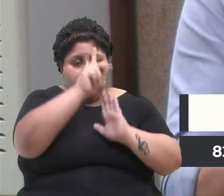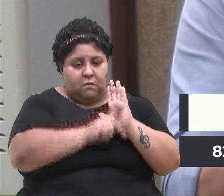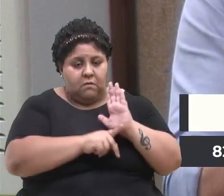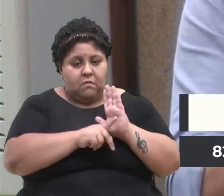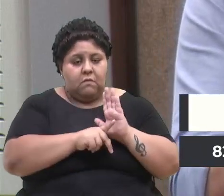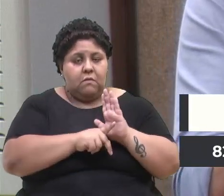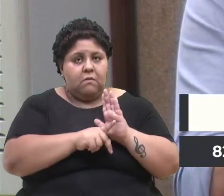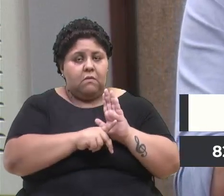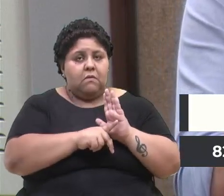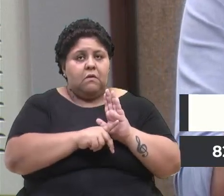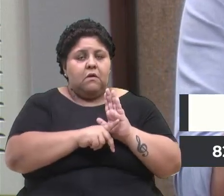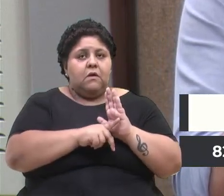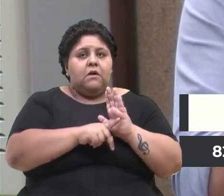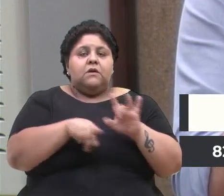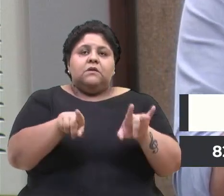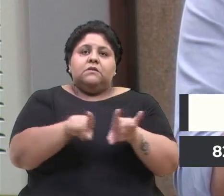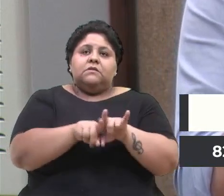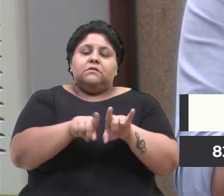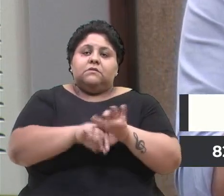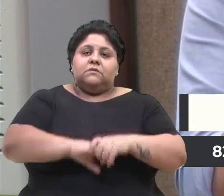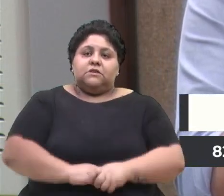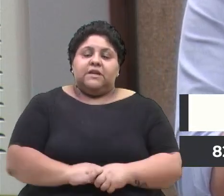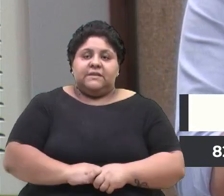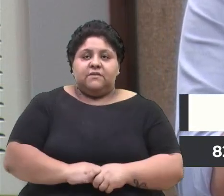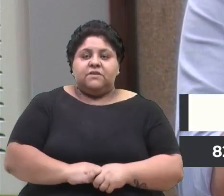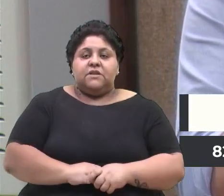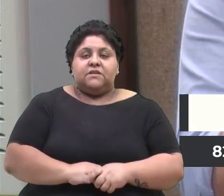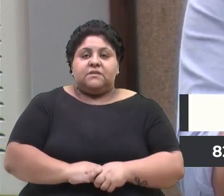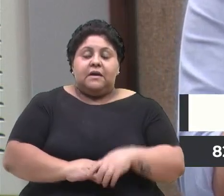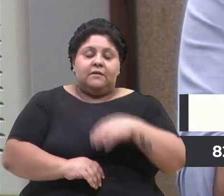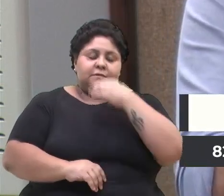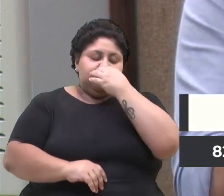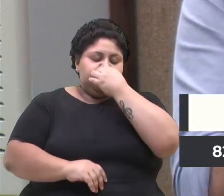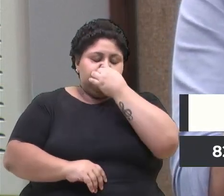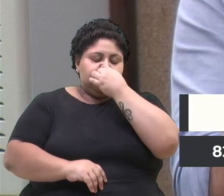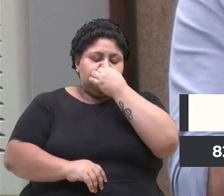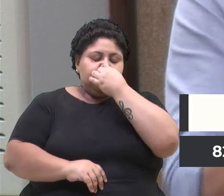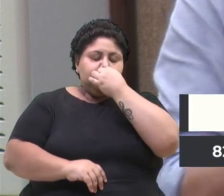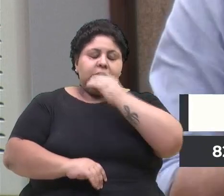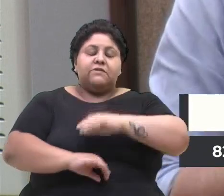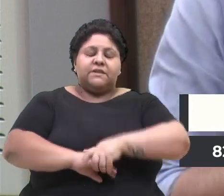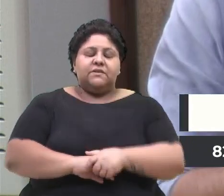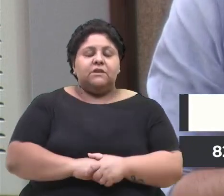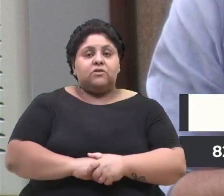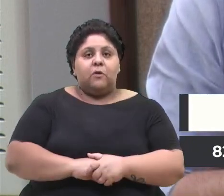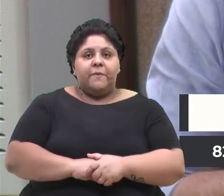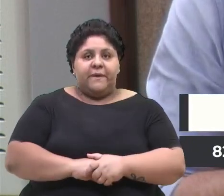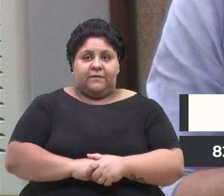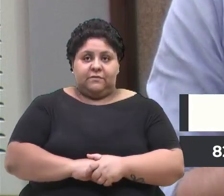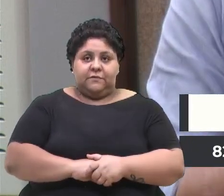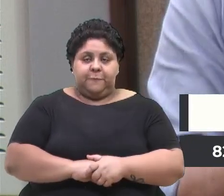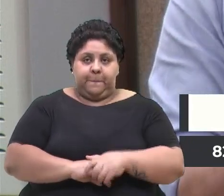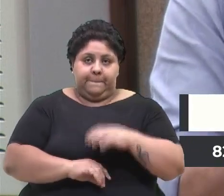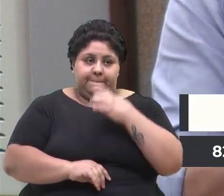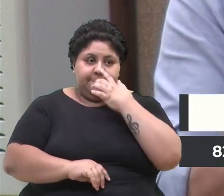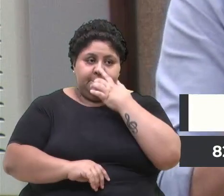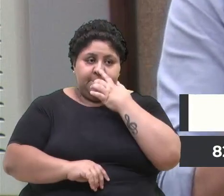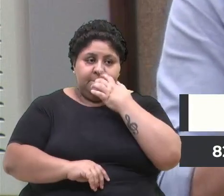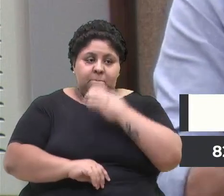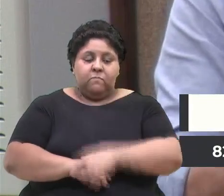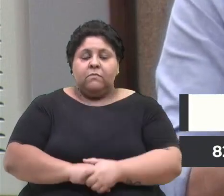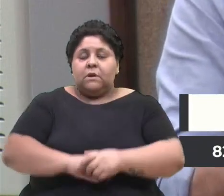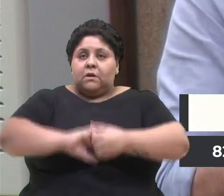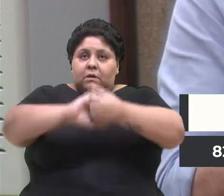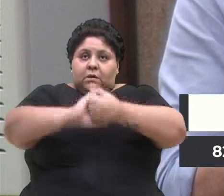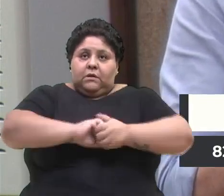estão envolvidos na implementação e na construção desse importante projeto para a nossa cidade. Trata-se de um projeto